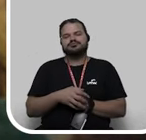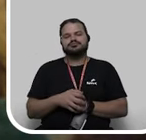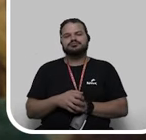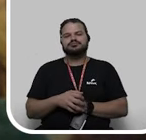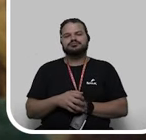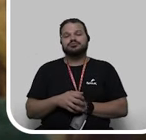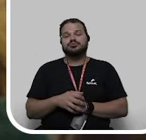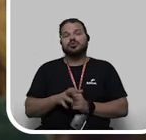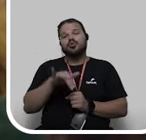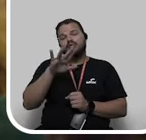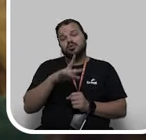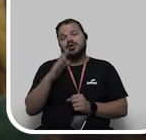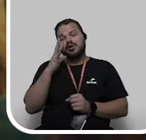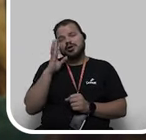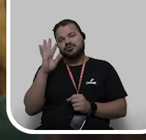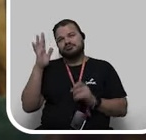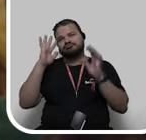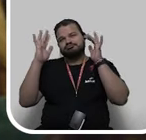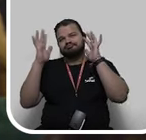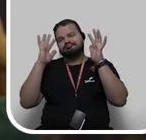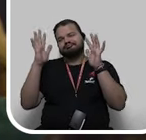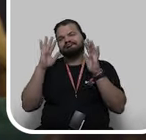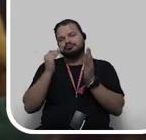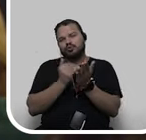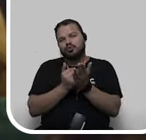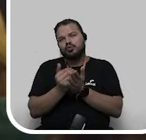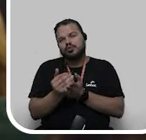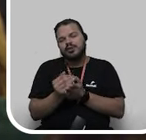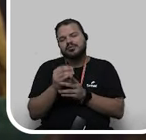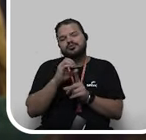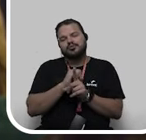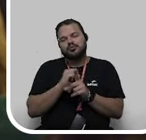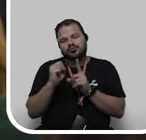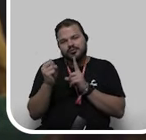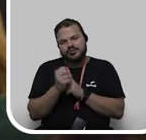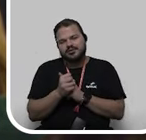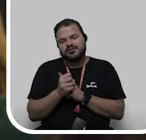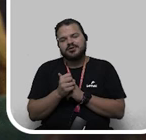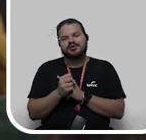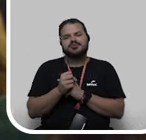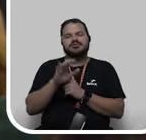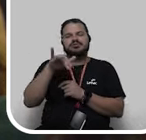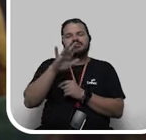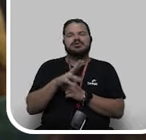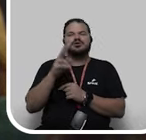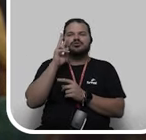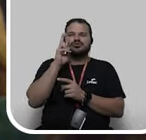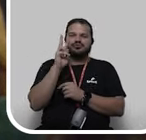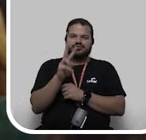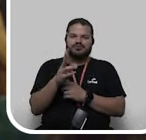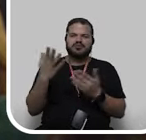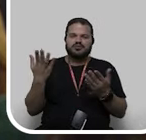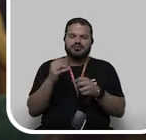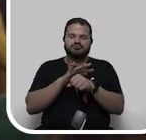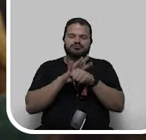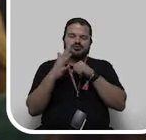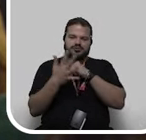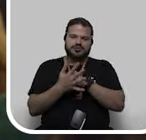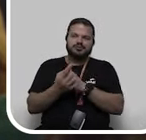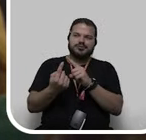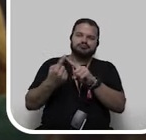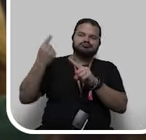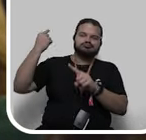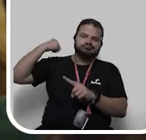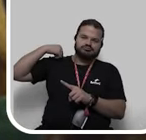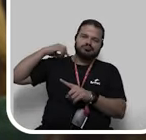O que eu acho que faz um ponto de inflexão para a gente como sociedade, né? A gente viu na pandemia, por exemplo, empresas